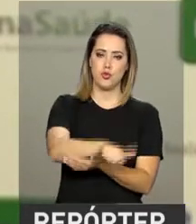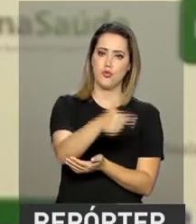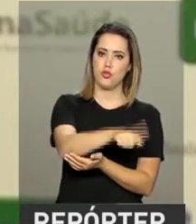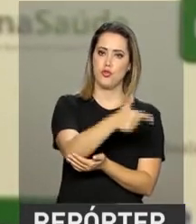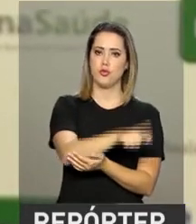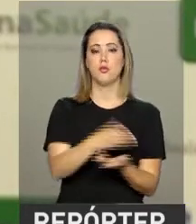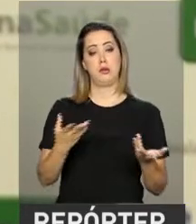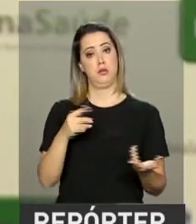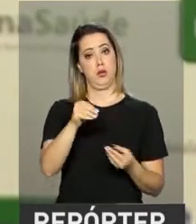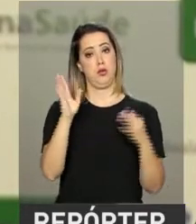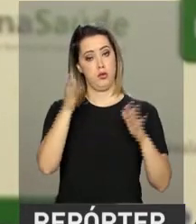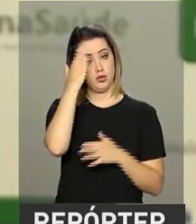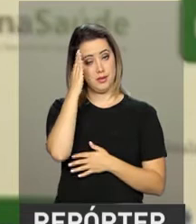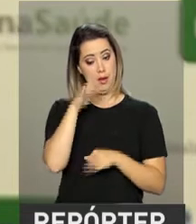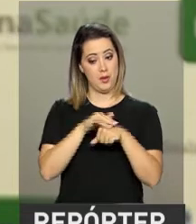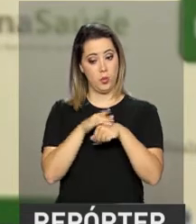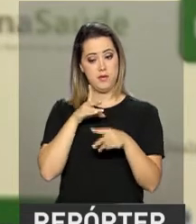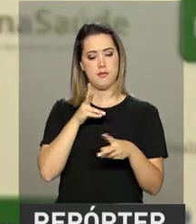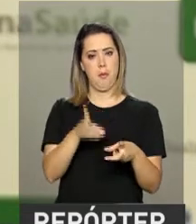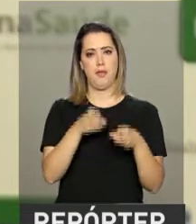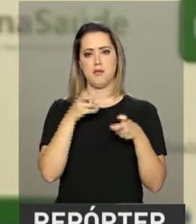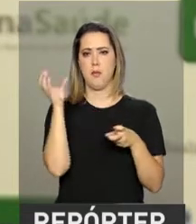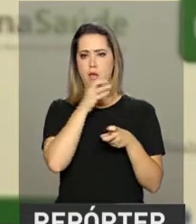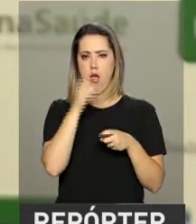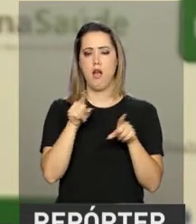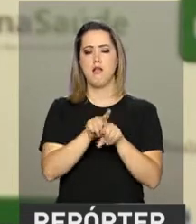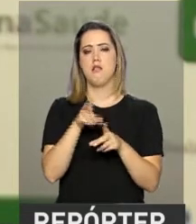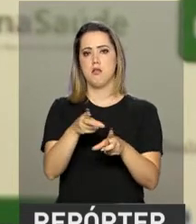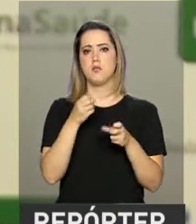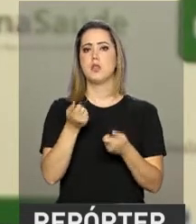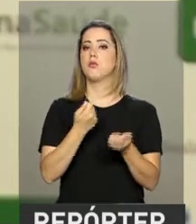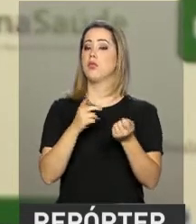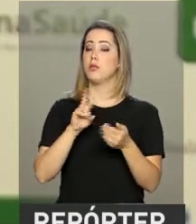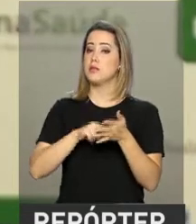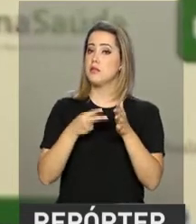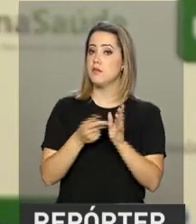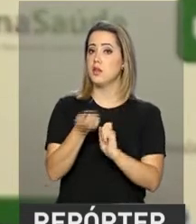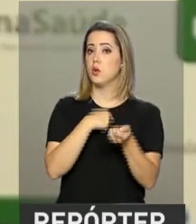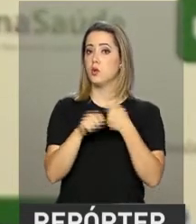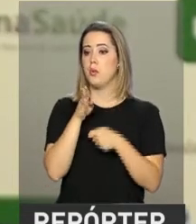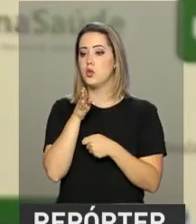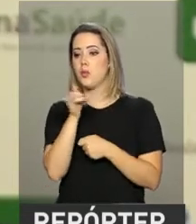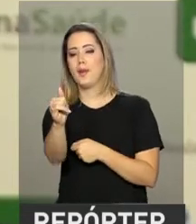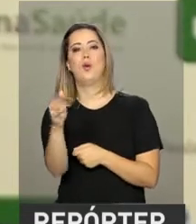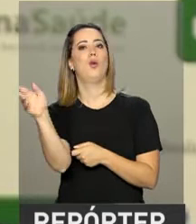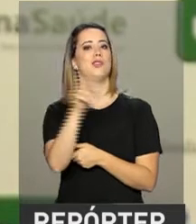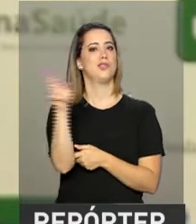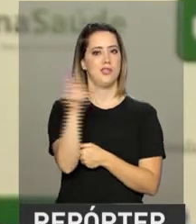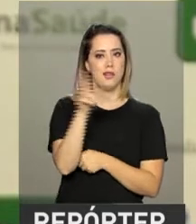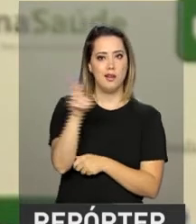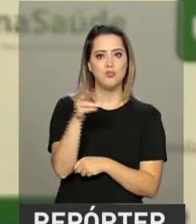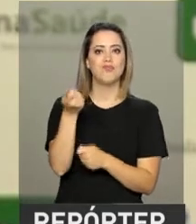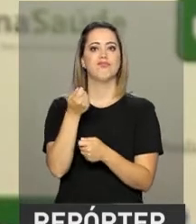no diagnóstico então isso nos permitirá economizar muitos bilhões de reais no sistema de saúde e portanto